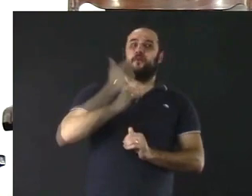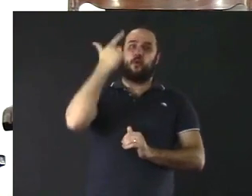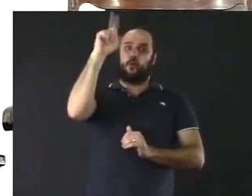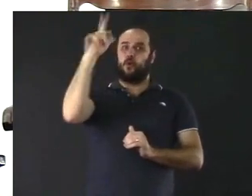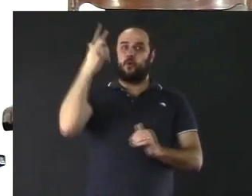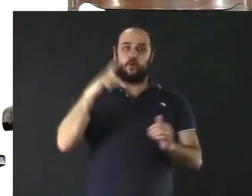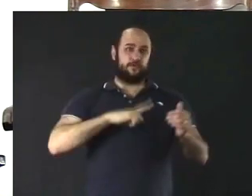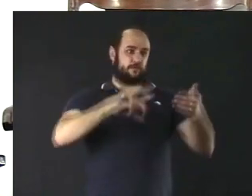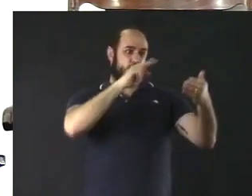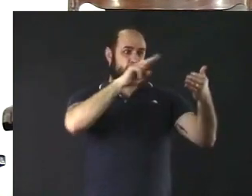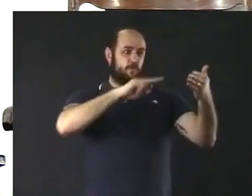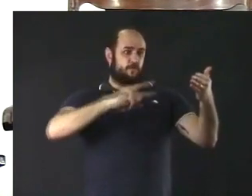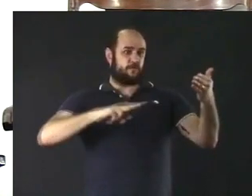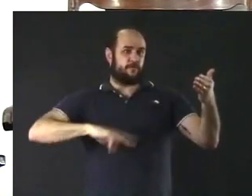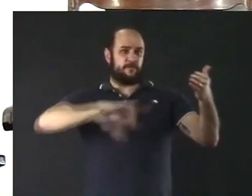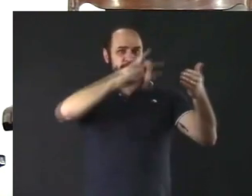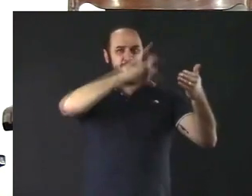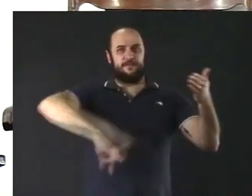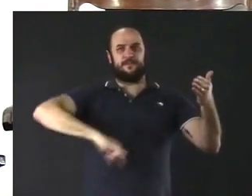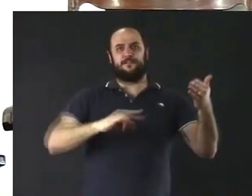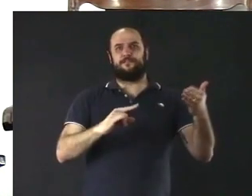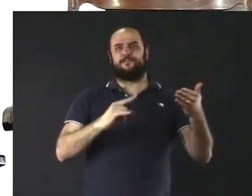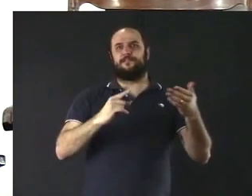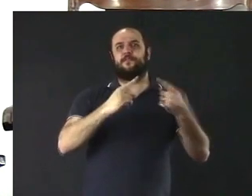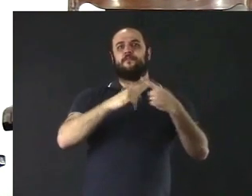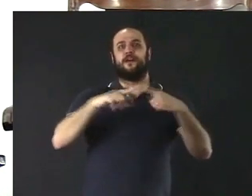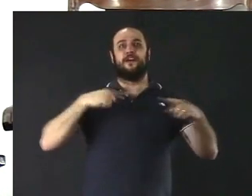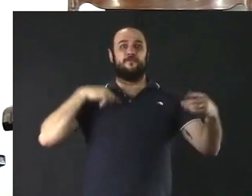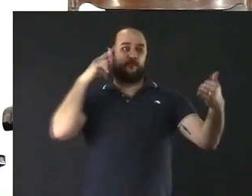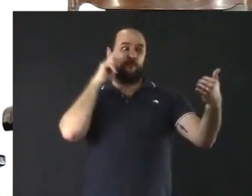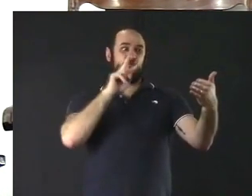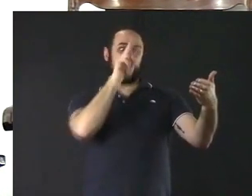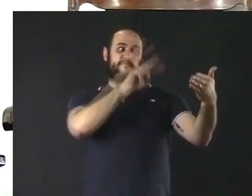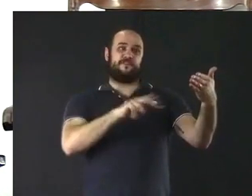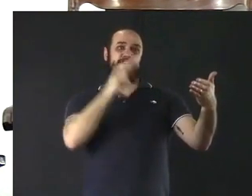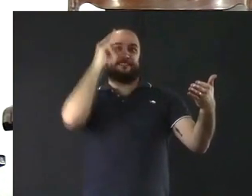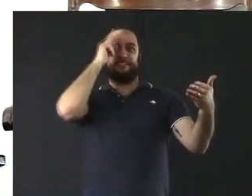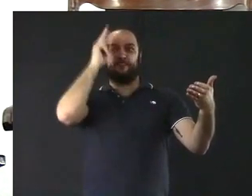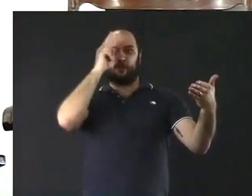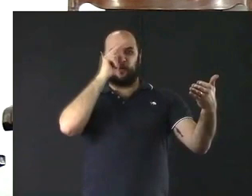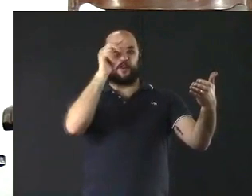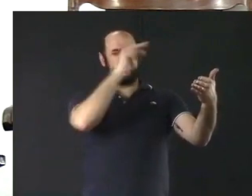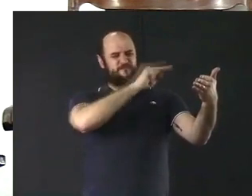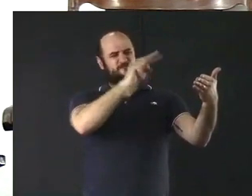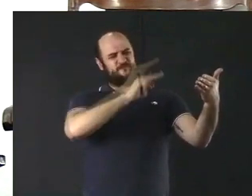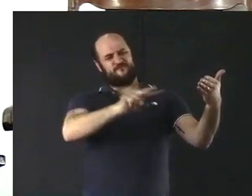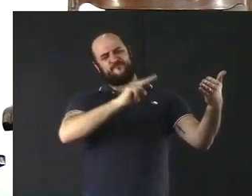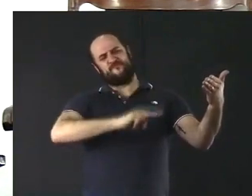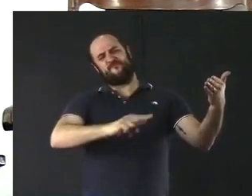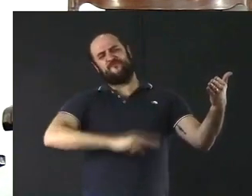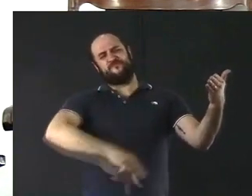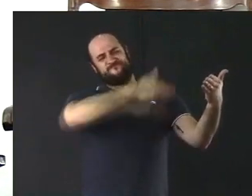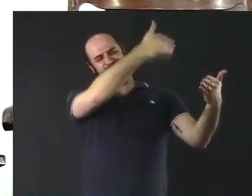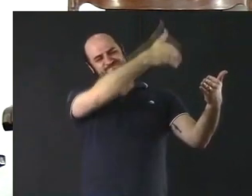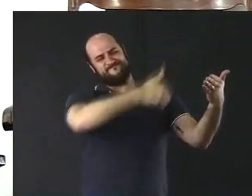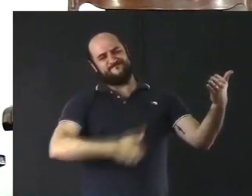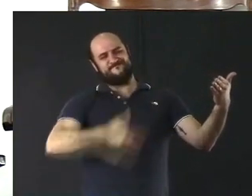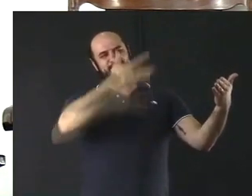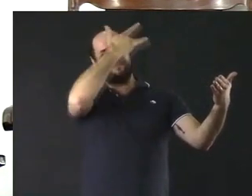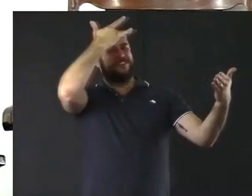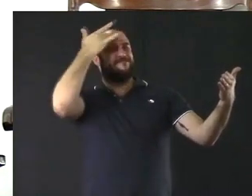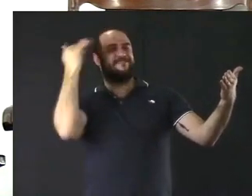mencionados, que não tem tanto destaque, mas nós olhamos para a história e vemos que foram homens